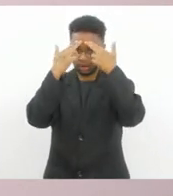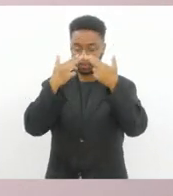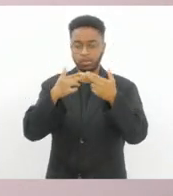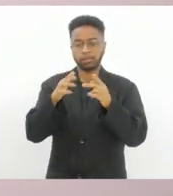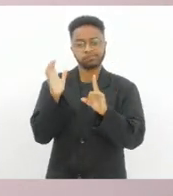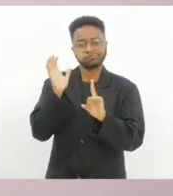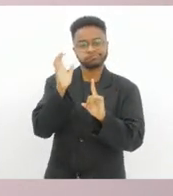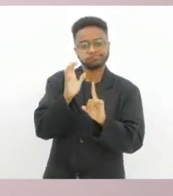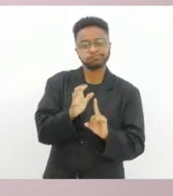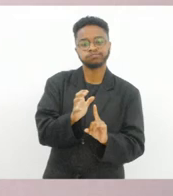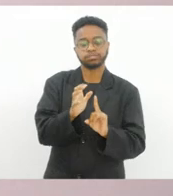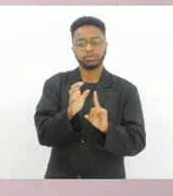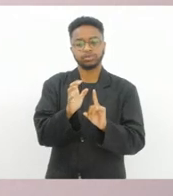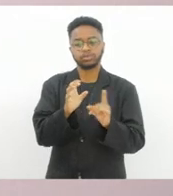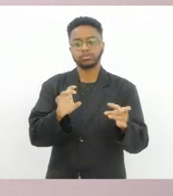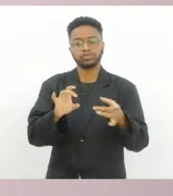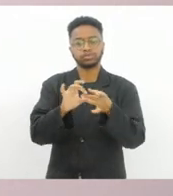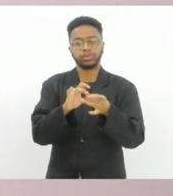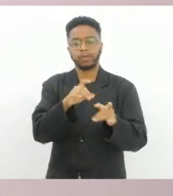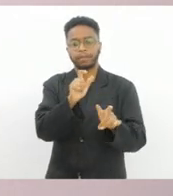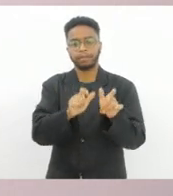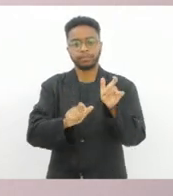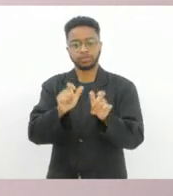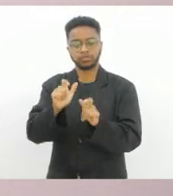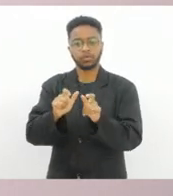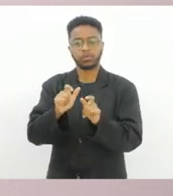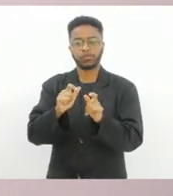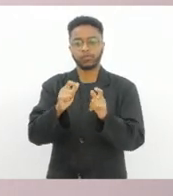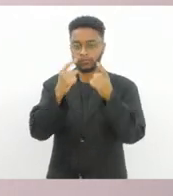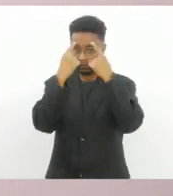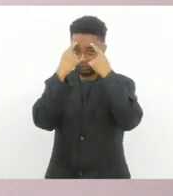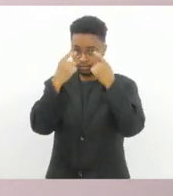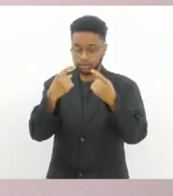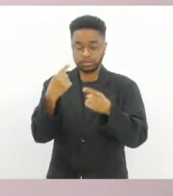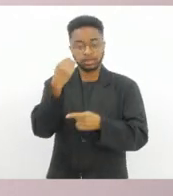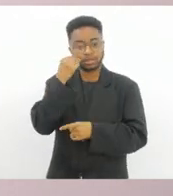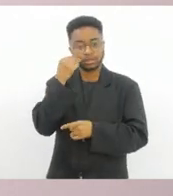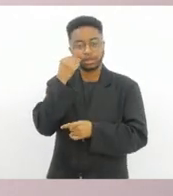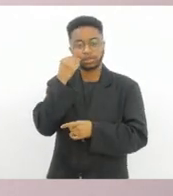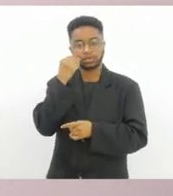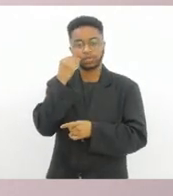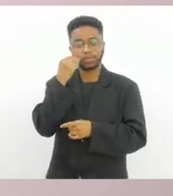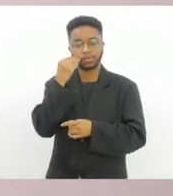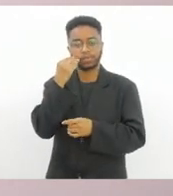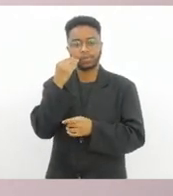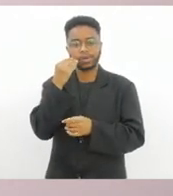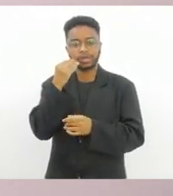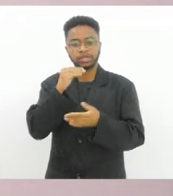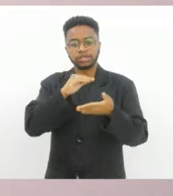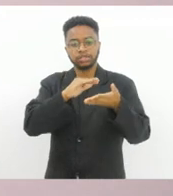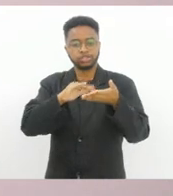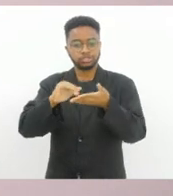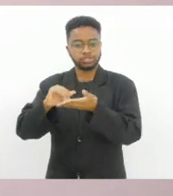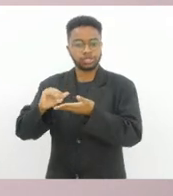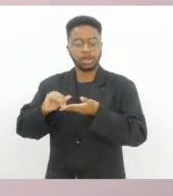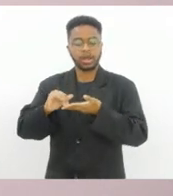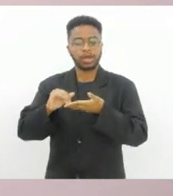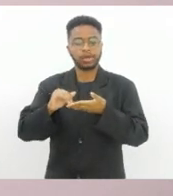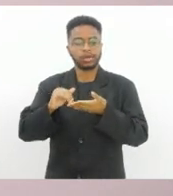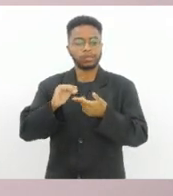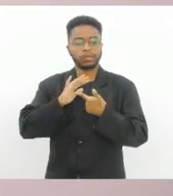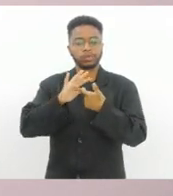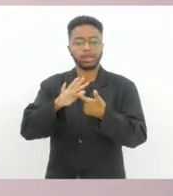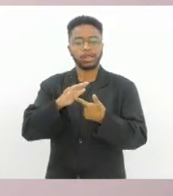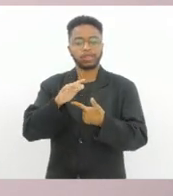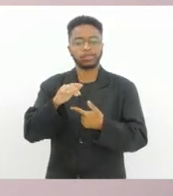e ameaças perpetradas pelos agressores, com o intuito de intimidar e desqualificar. Diante disso, muitas mulheres